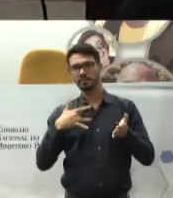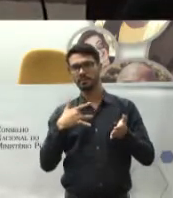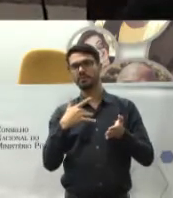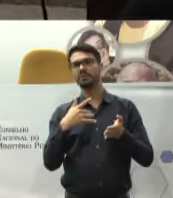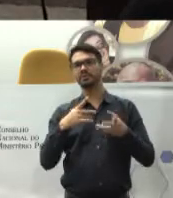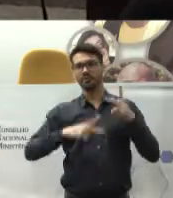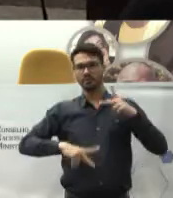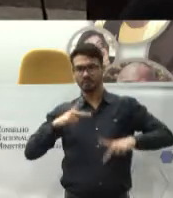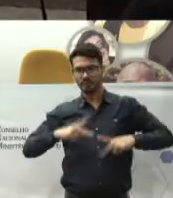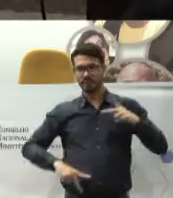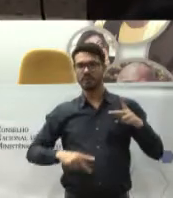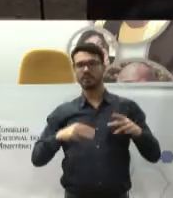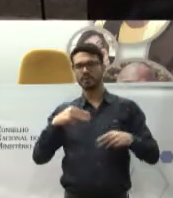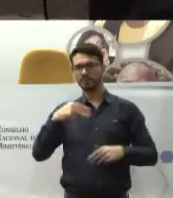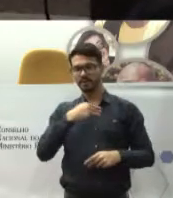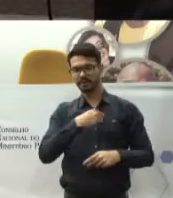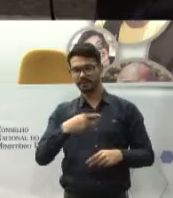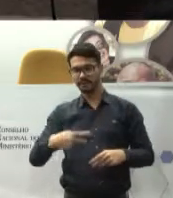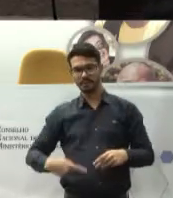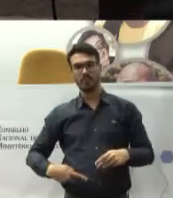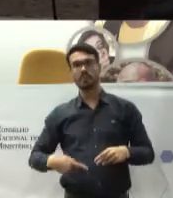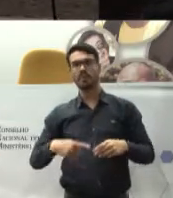Estado, Ministério Público,